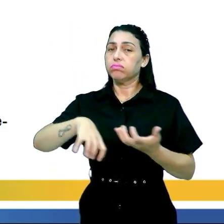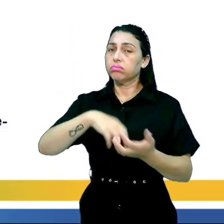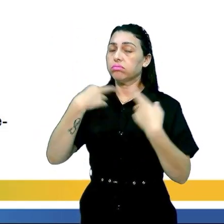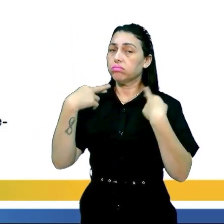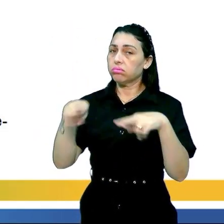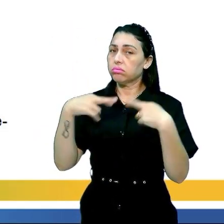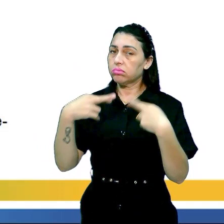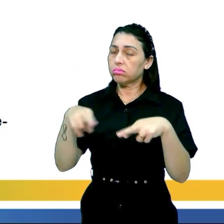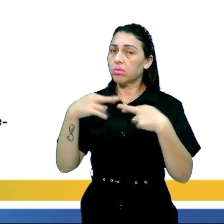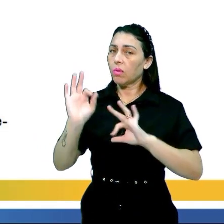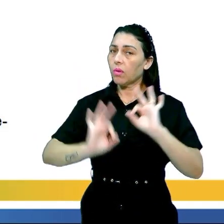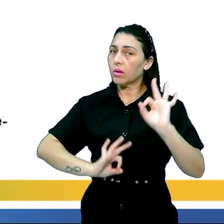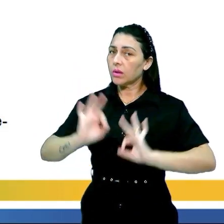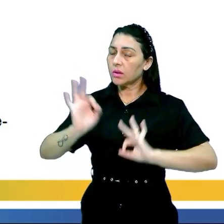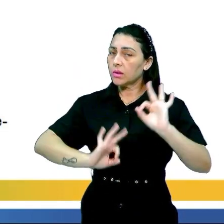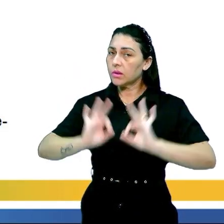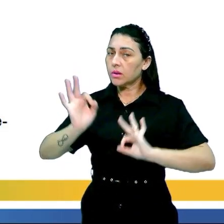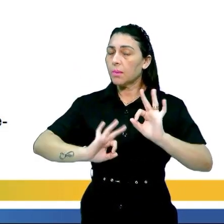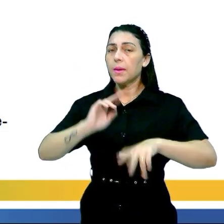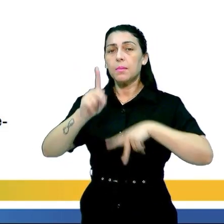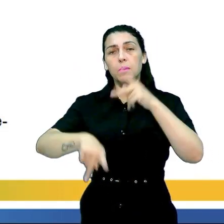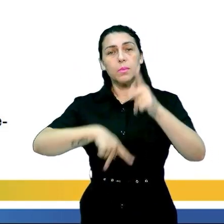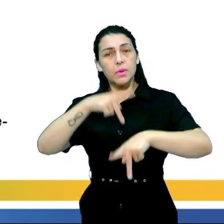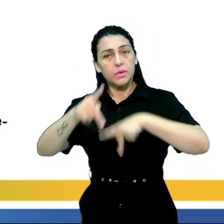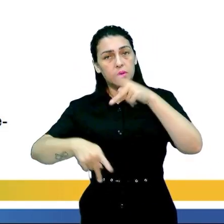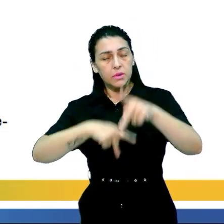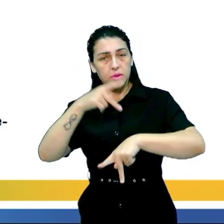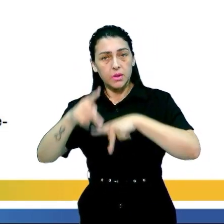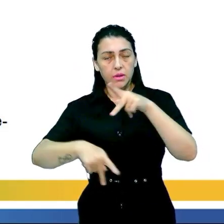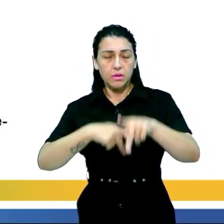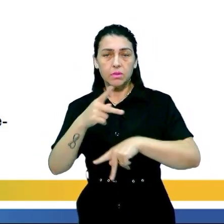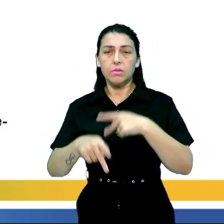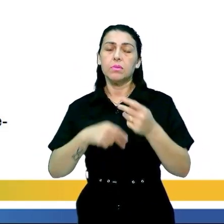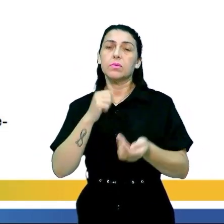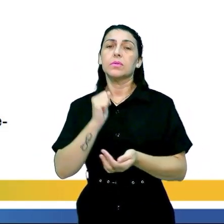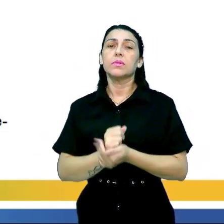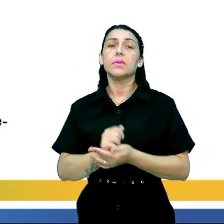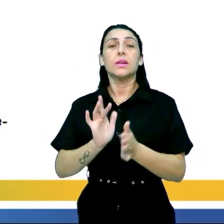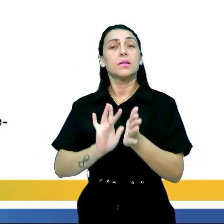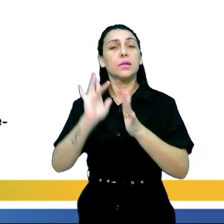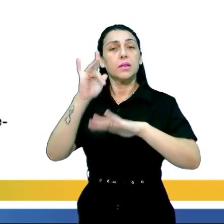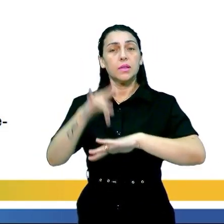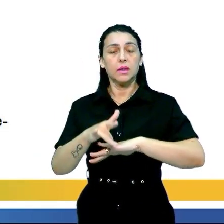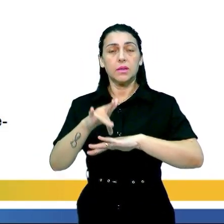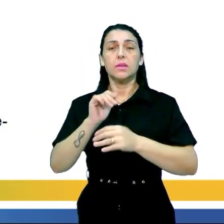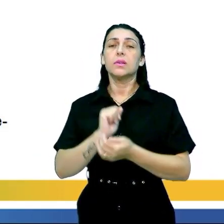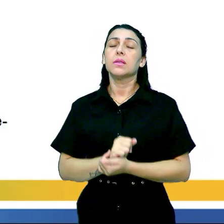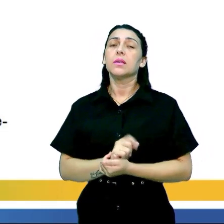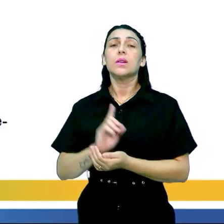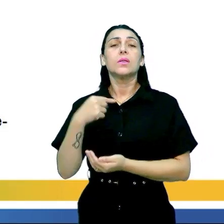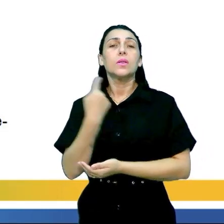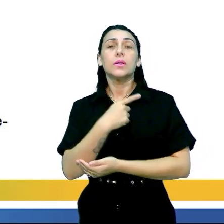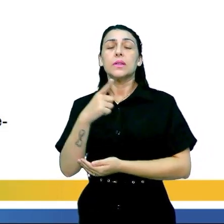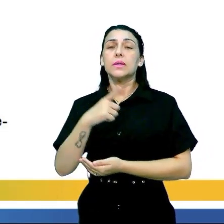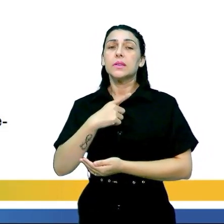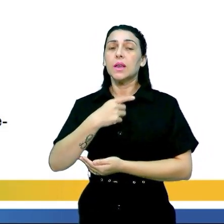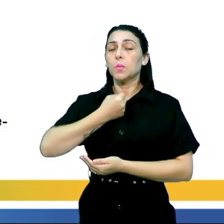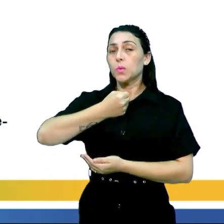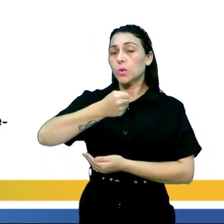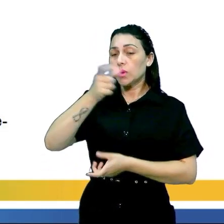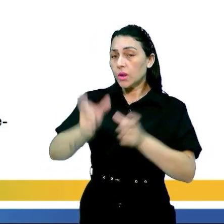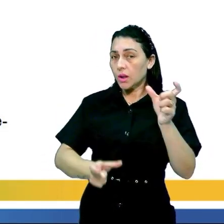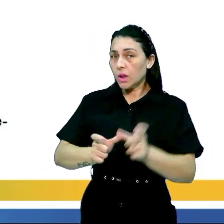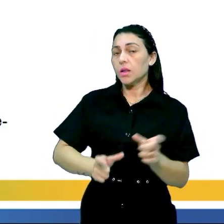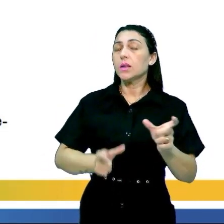foram marcados e organizados pela população através das redes. Então, a gente tem jornalistas